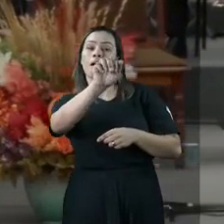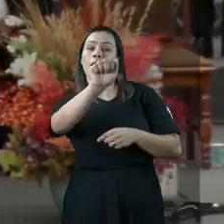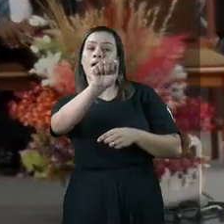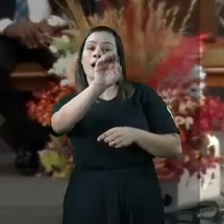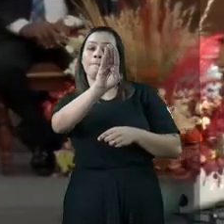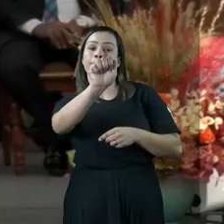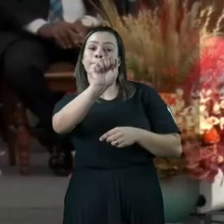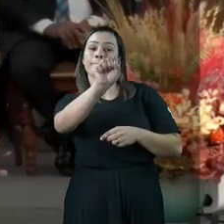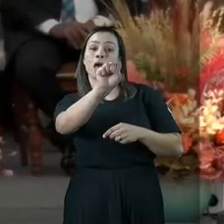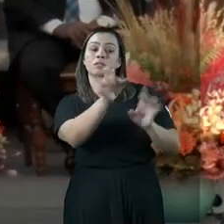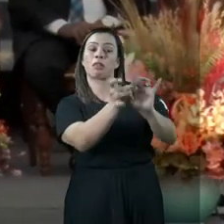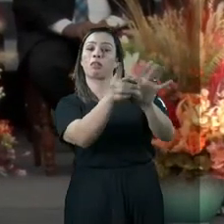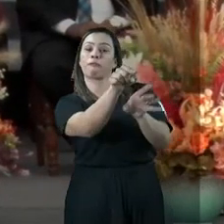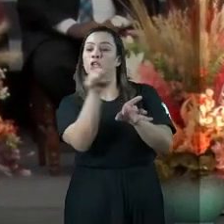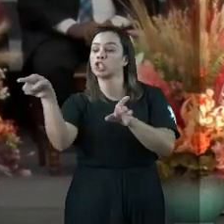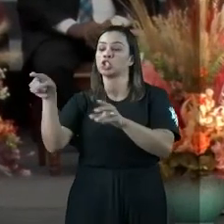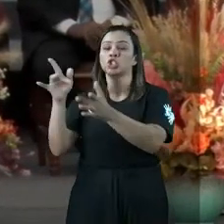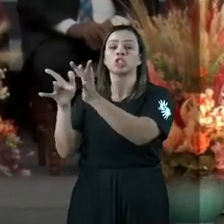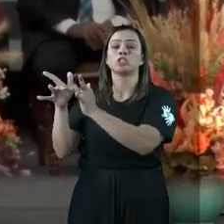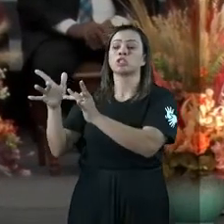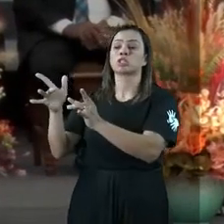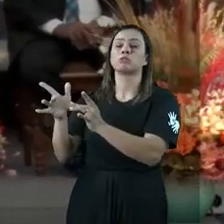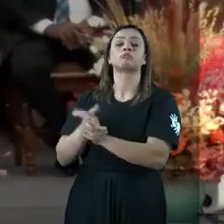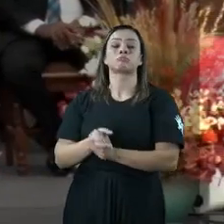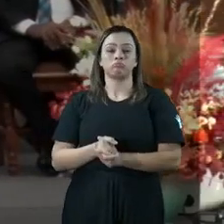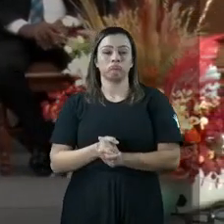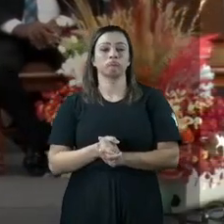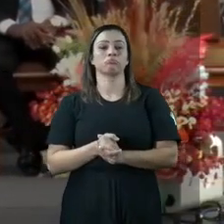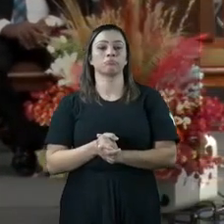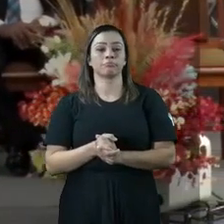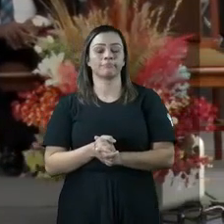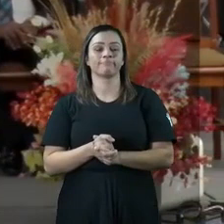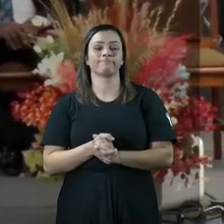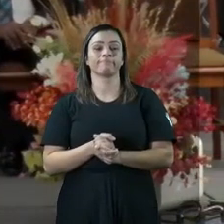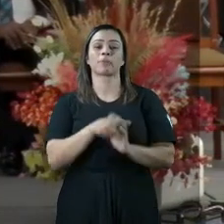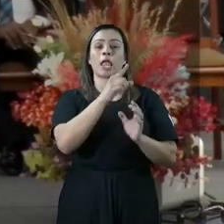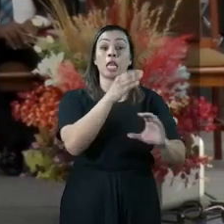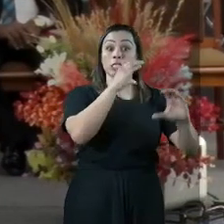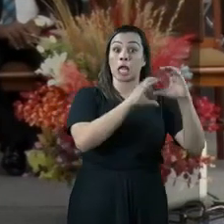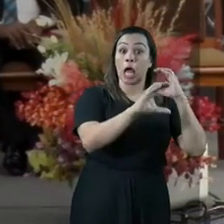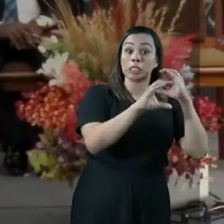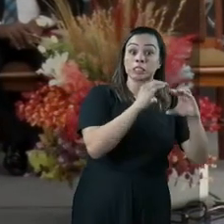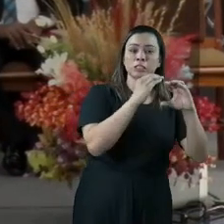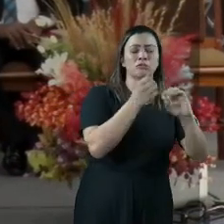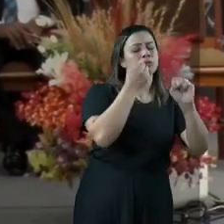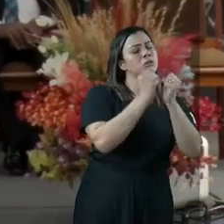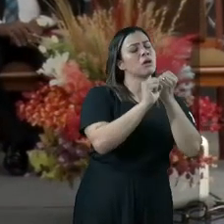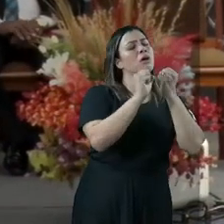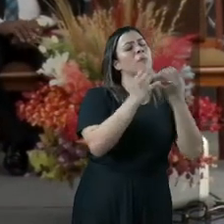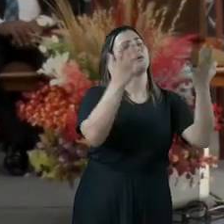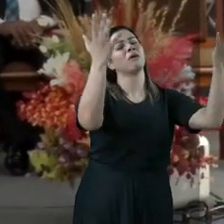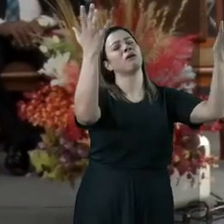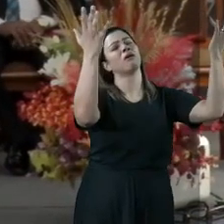Cantaram para ele o Salmo 24 no templo. Mas quando ele entrou como verbo encarnado, alguém diz,